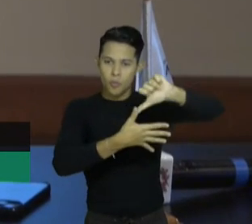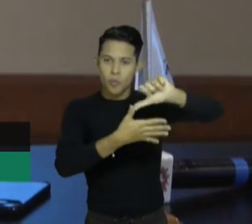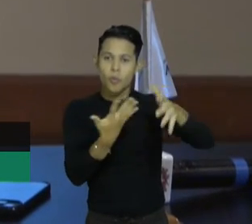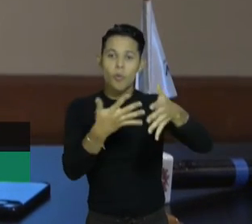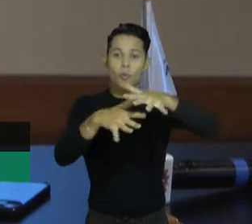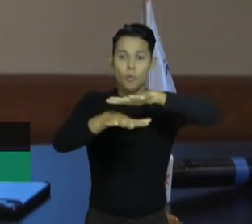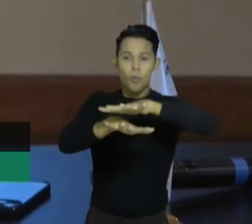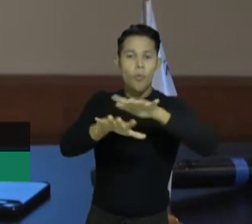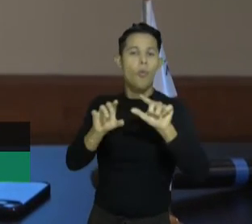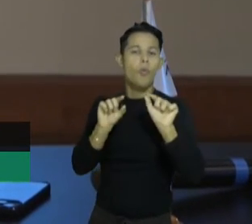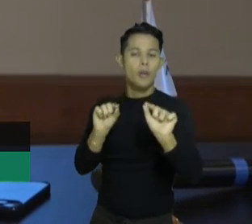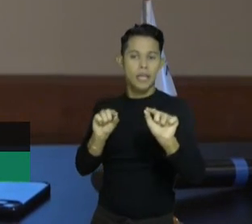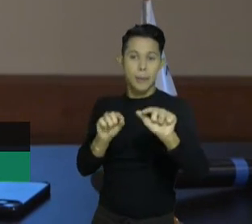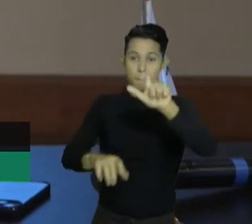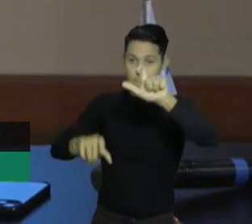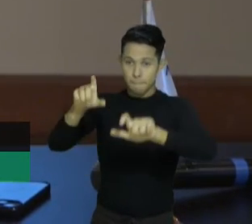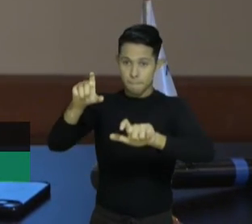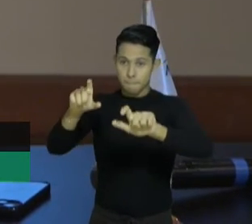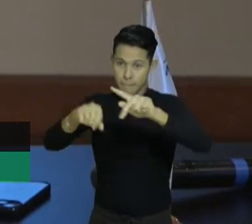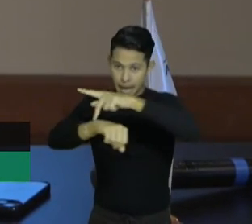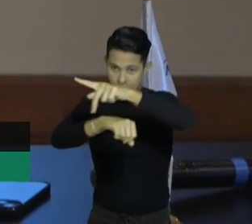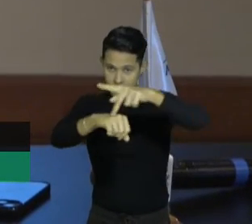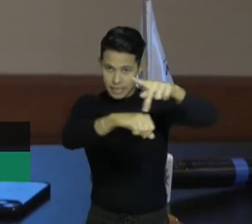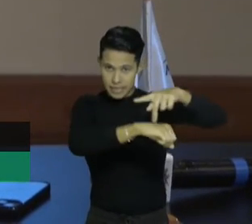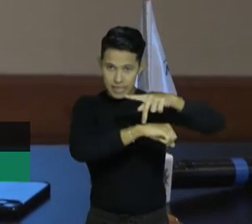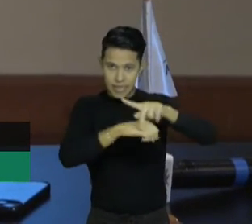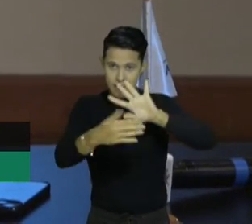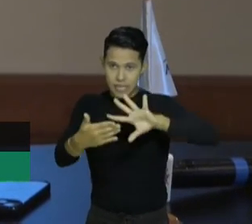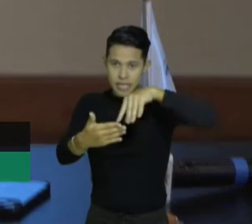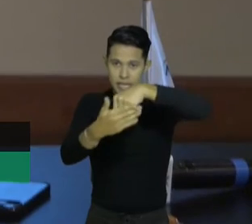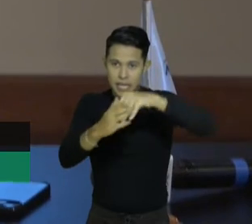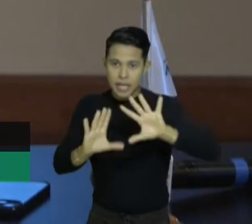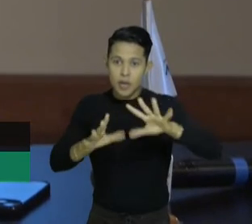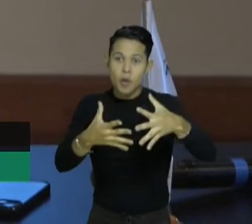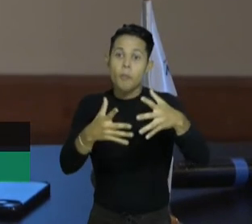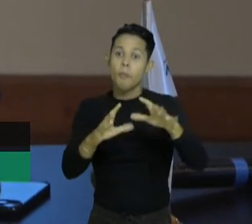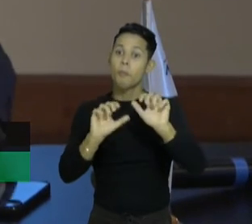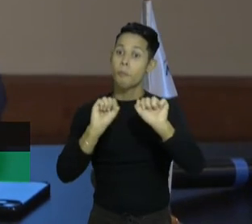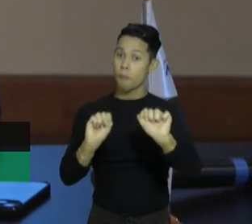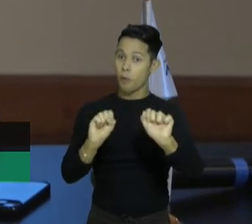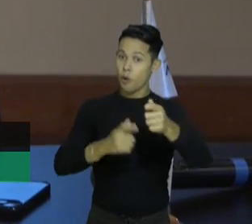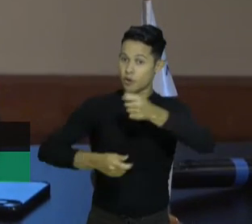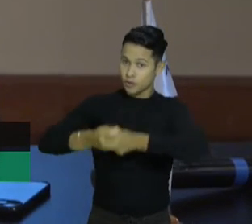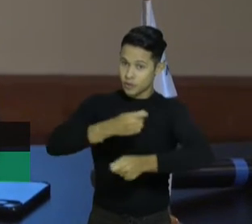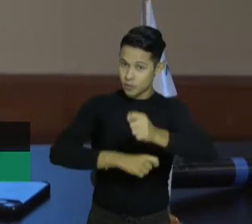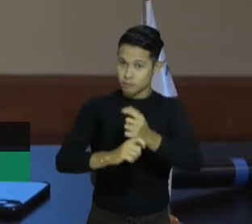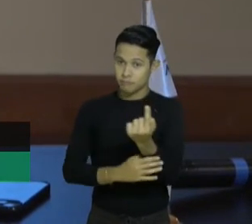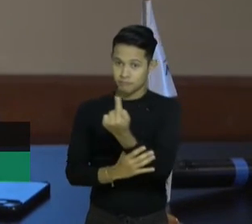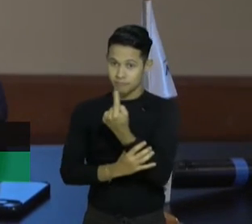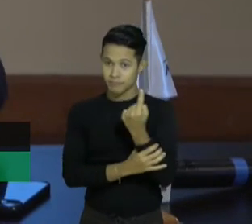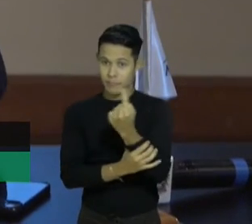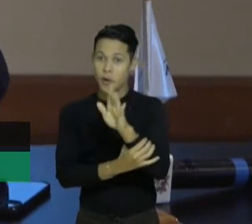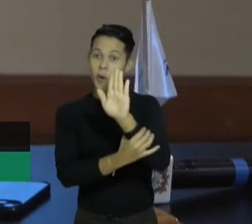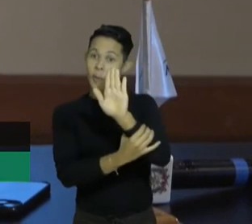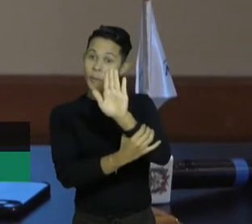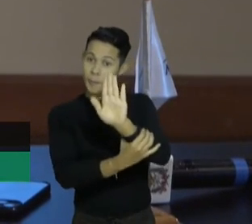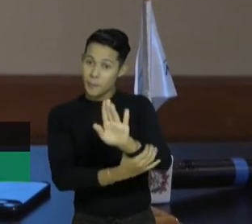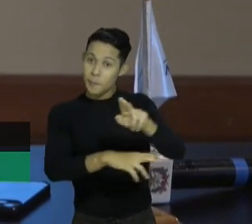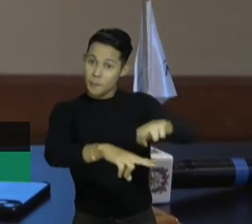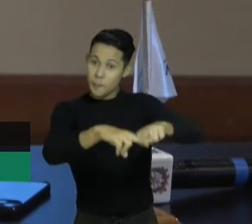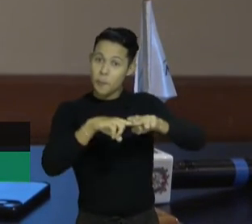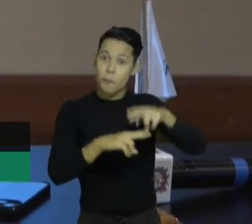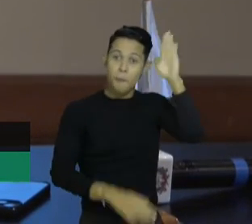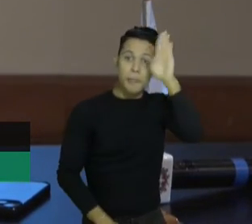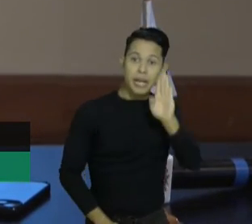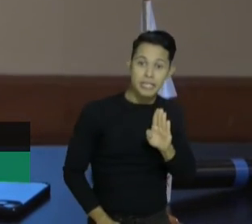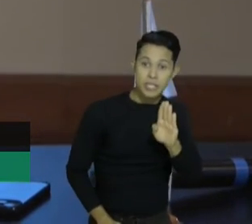os membros e do Mercosul os países latino-americanos podem negociar individualmente por isso que o Brasil tem um acordo de livre comércio individual com